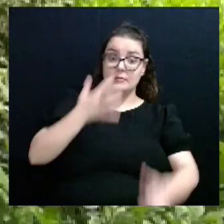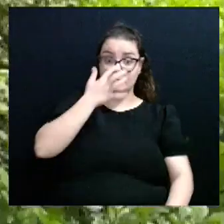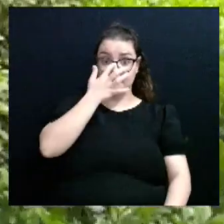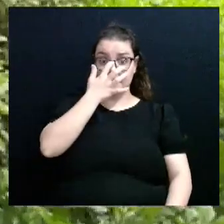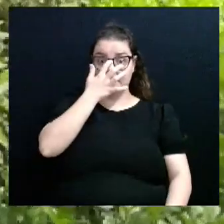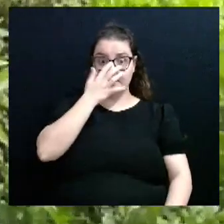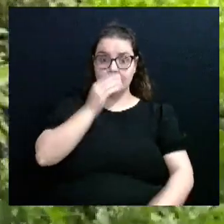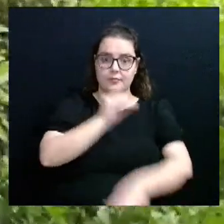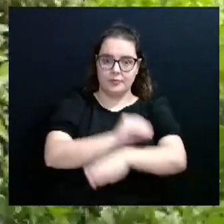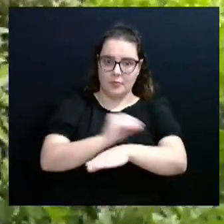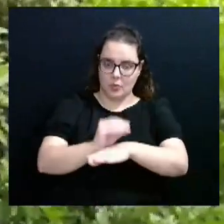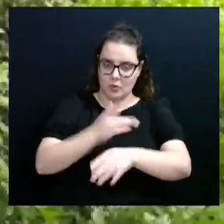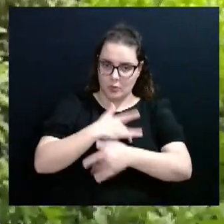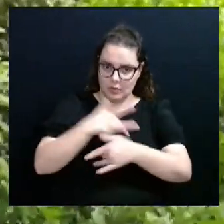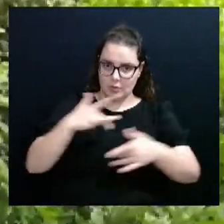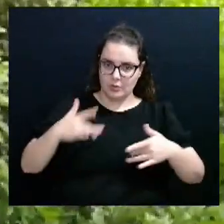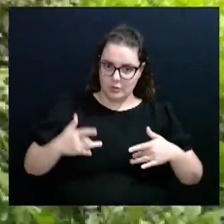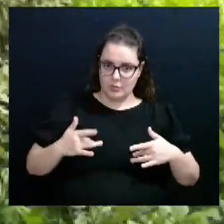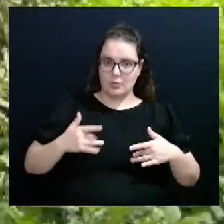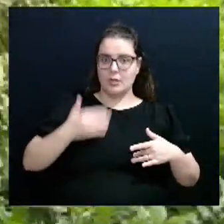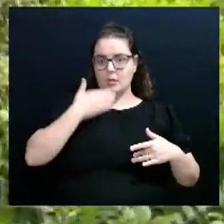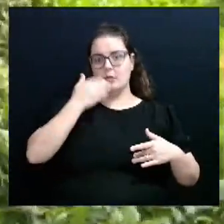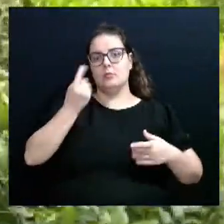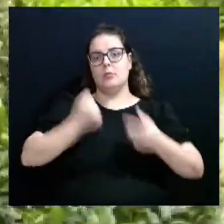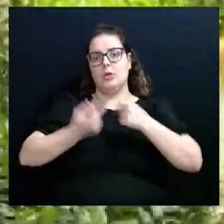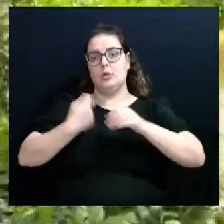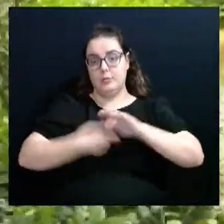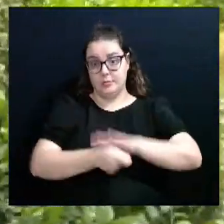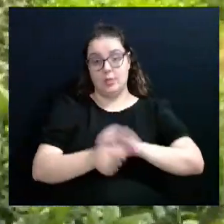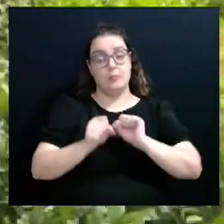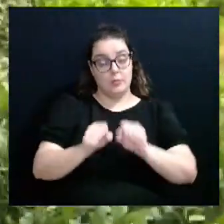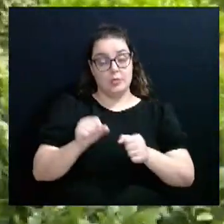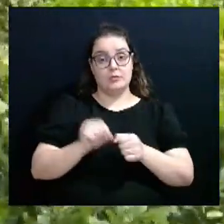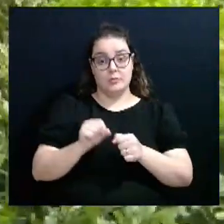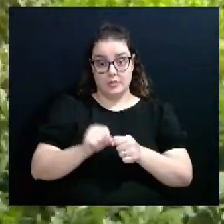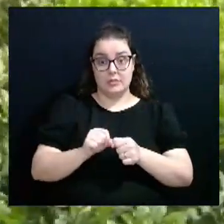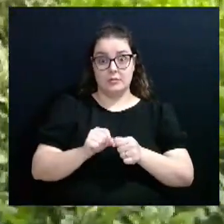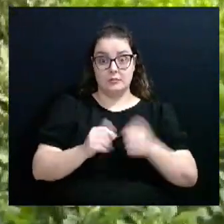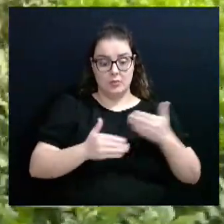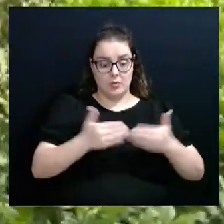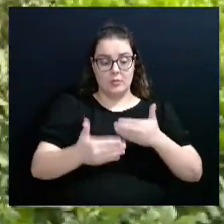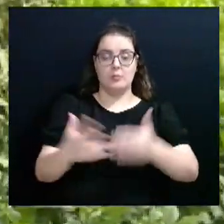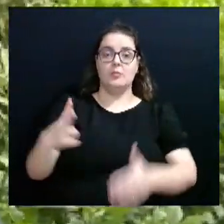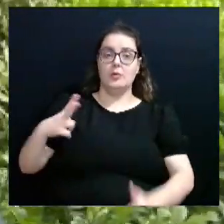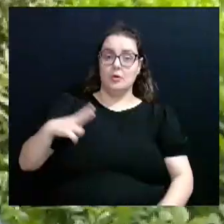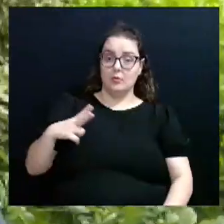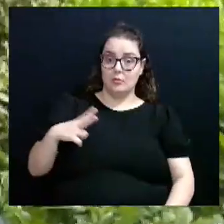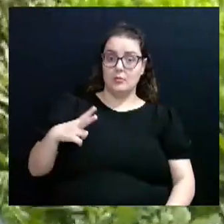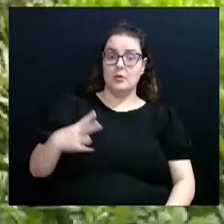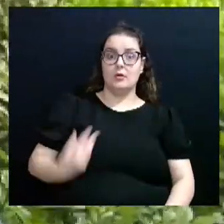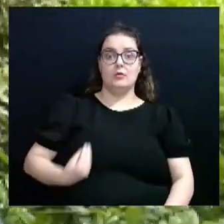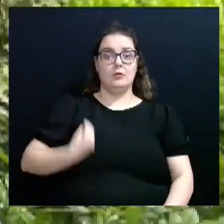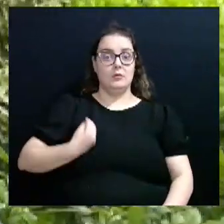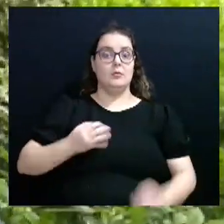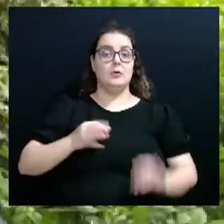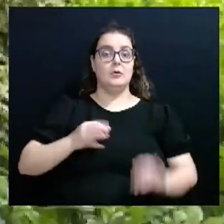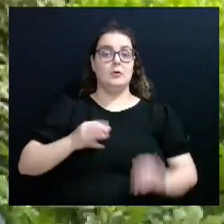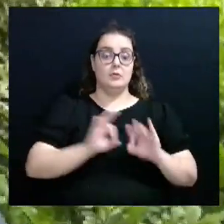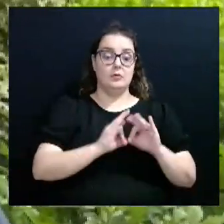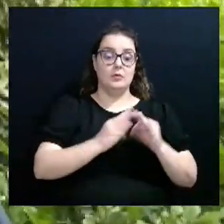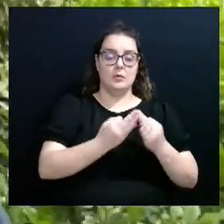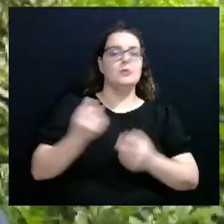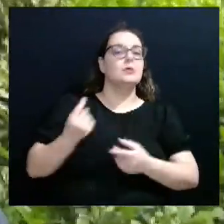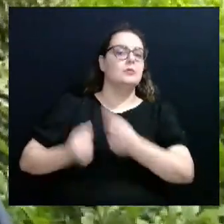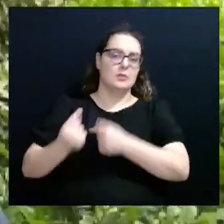à saúde é o melhor investimento que você pode fazer na sua carreira pessoal, familiar e financeiro,